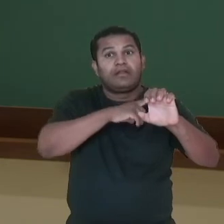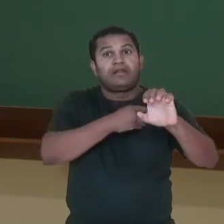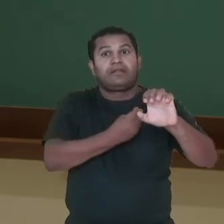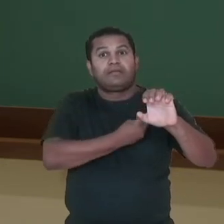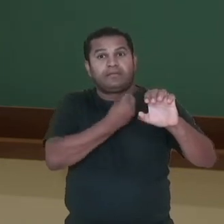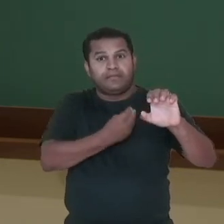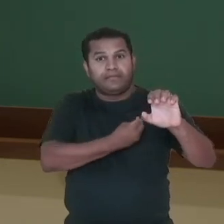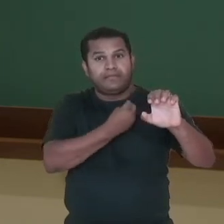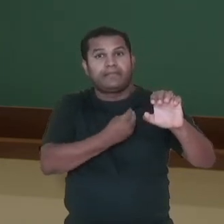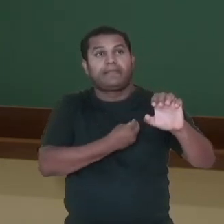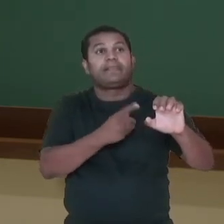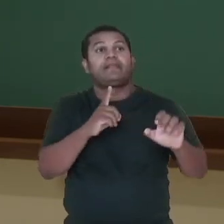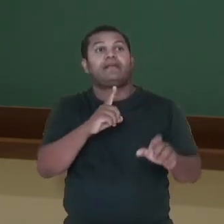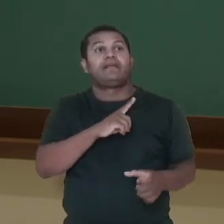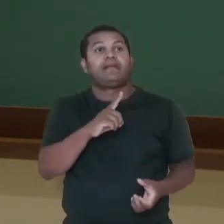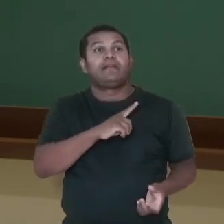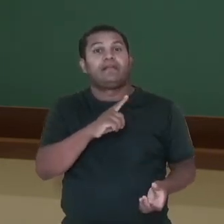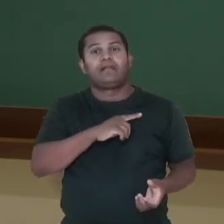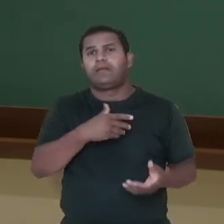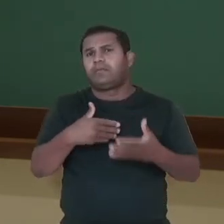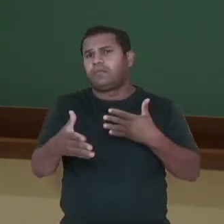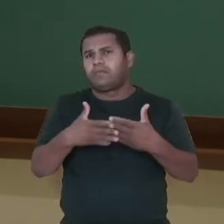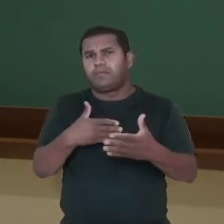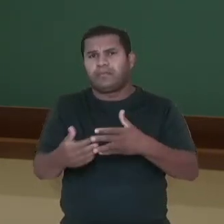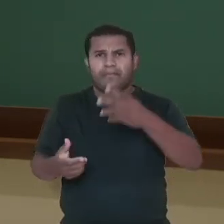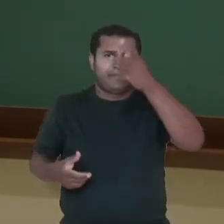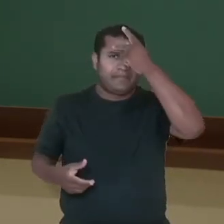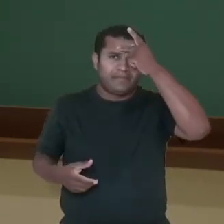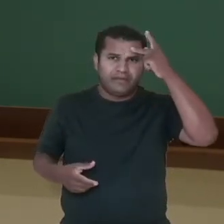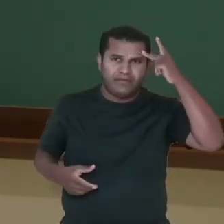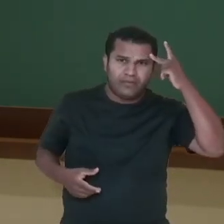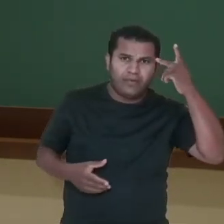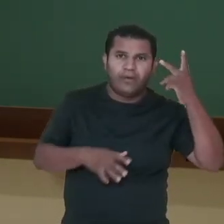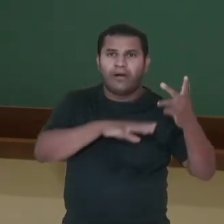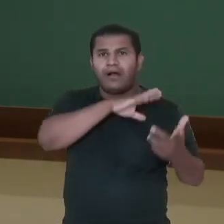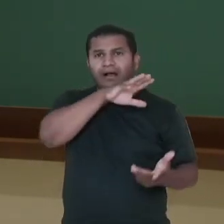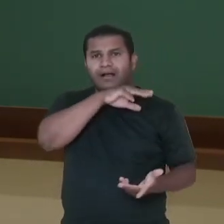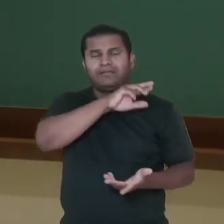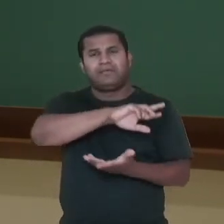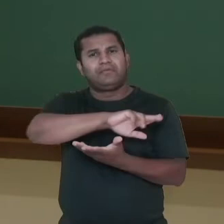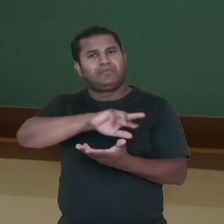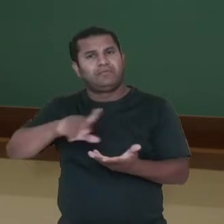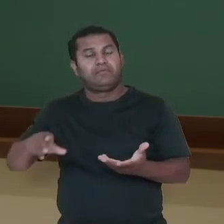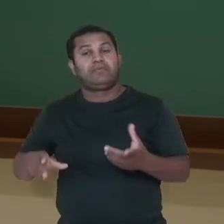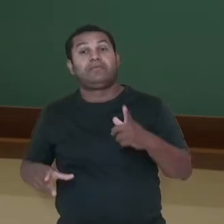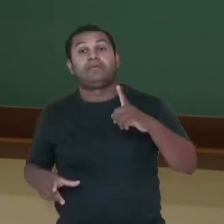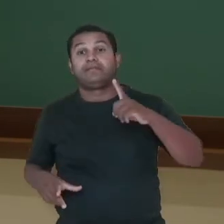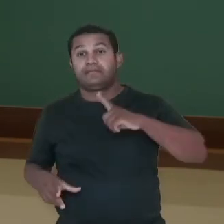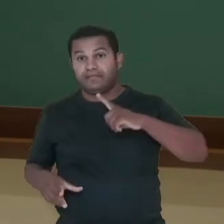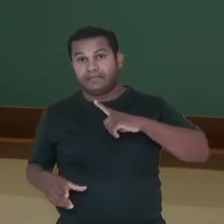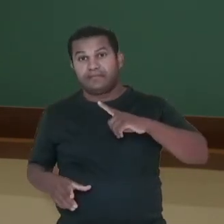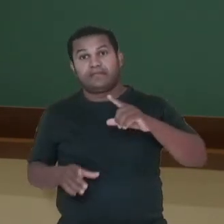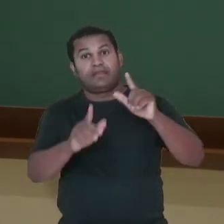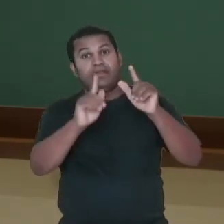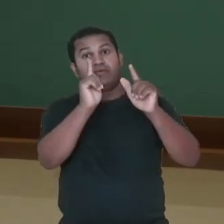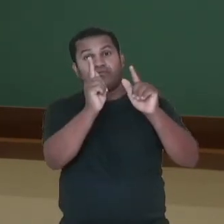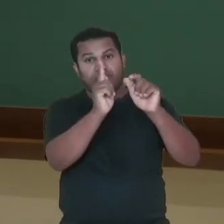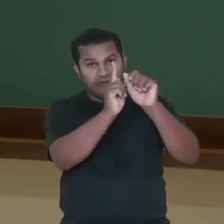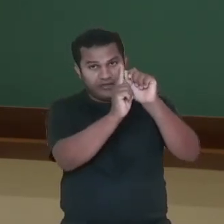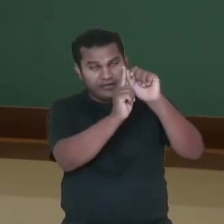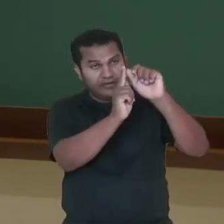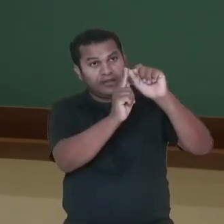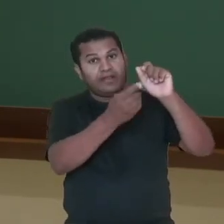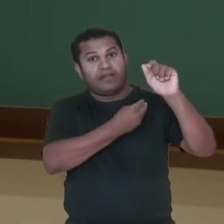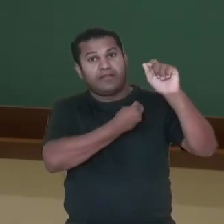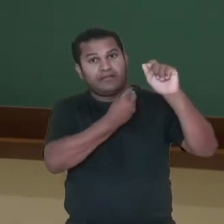pessoa da espécie humana, por exemplo, ou qualquer de algum animal ou de uma planta, sempre aquele gene, aquele alelo vai estar